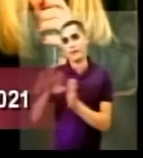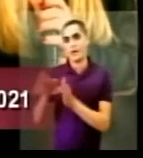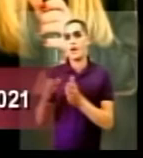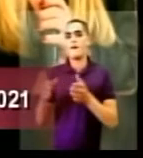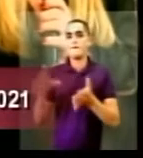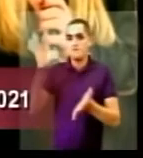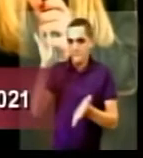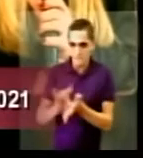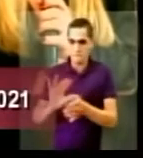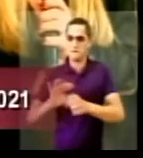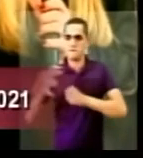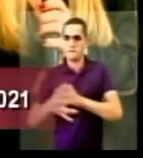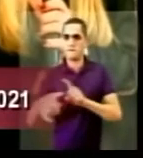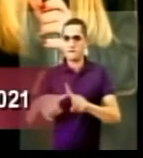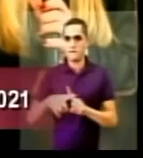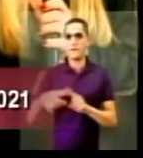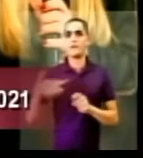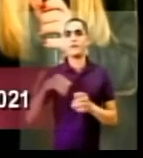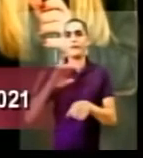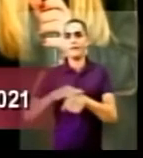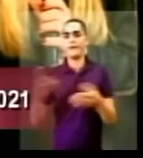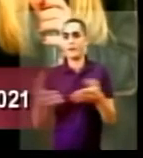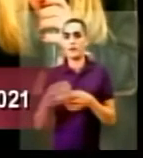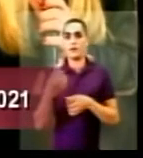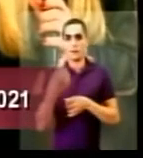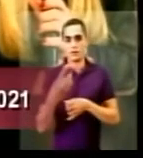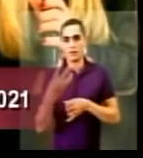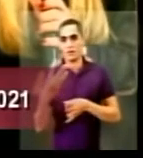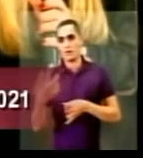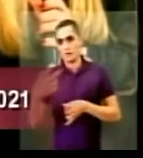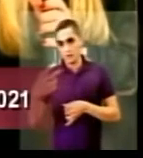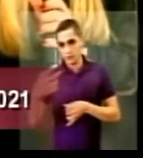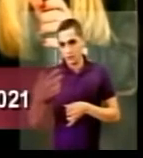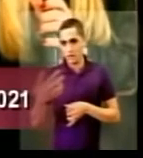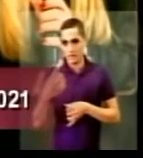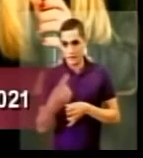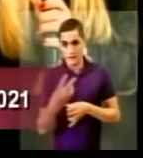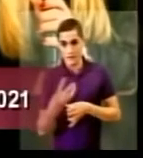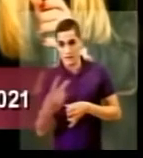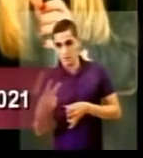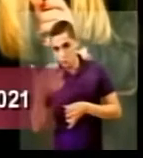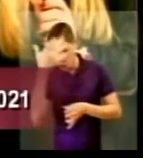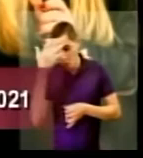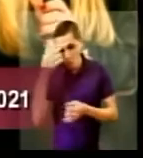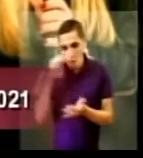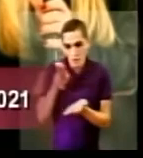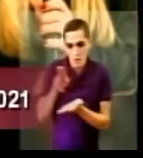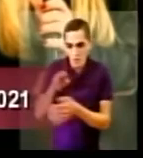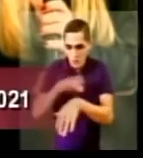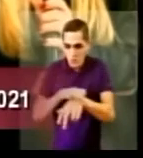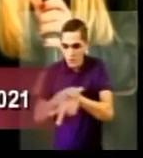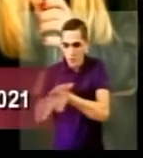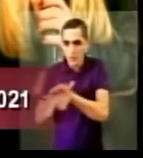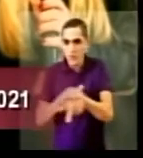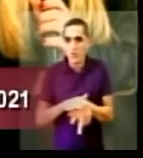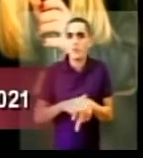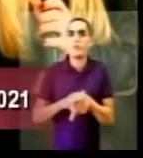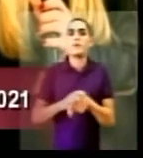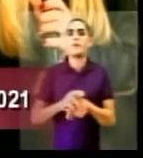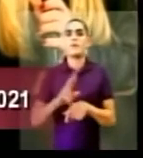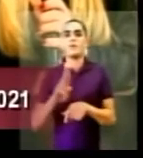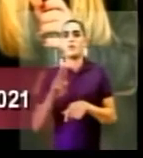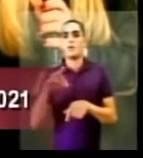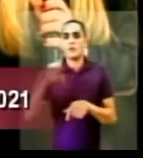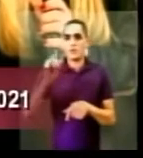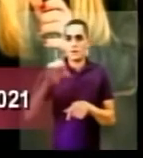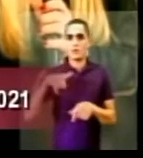no momento 132 pessoas nos nossos hospitais e leitos de enfermaria, sendo que 60 estão em UTI e